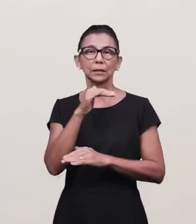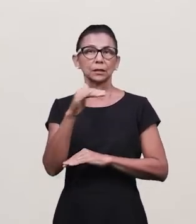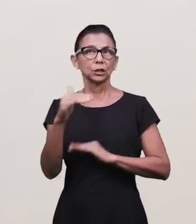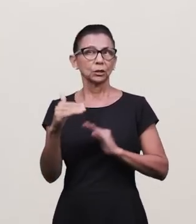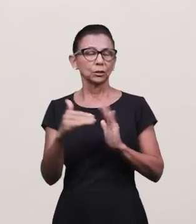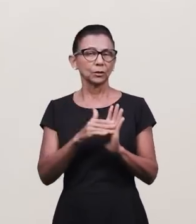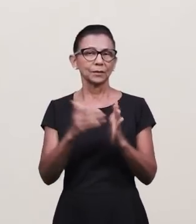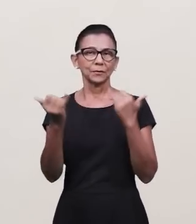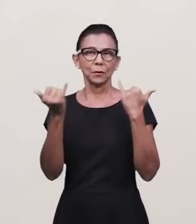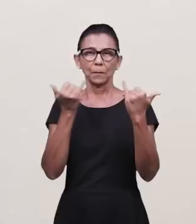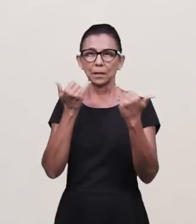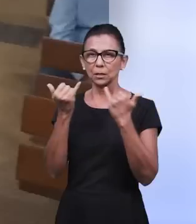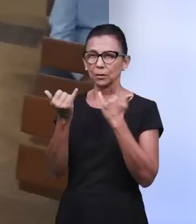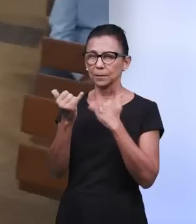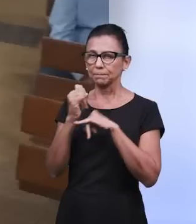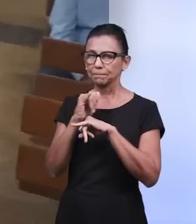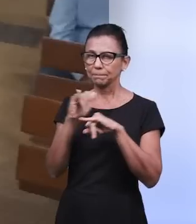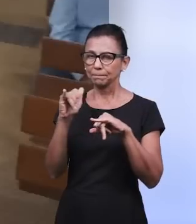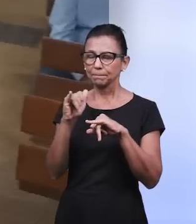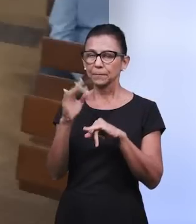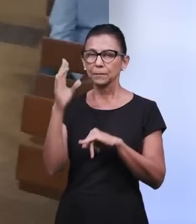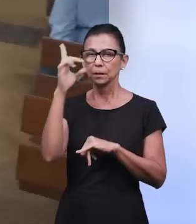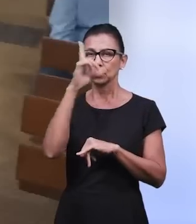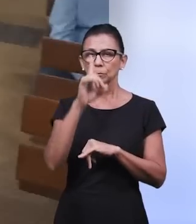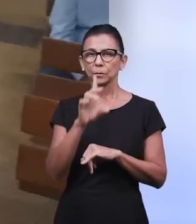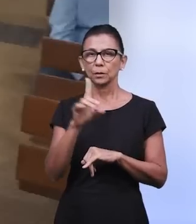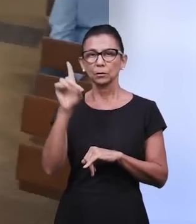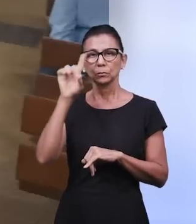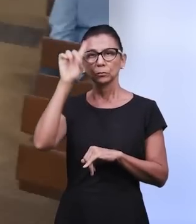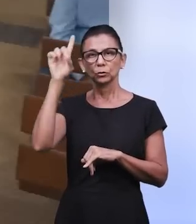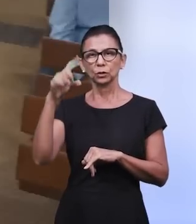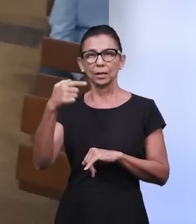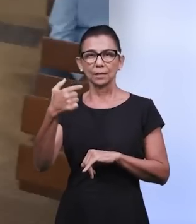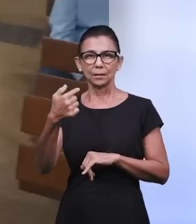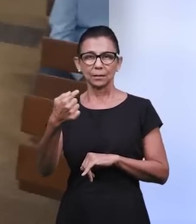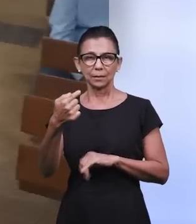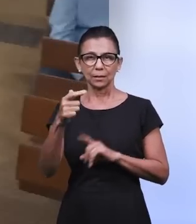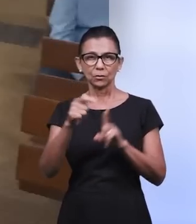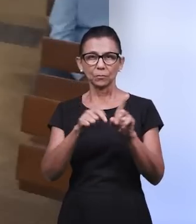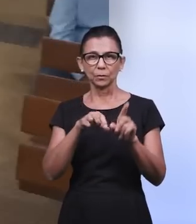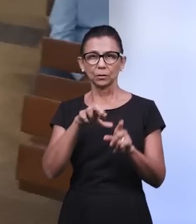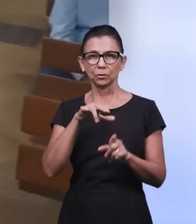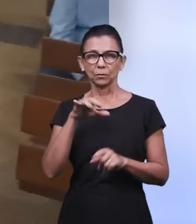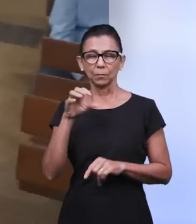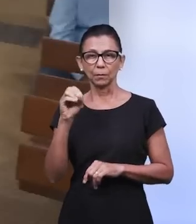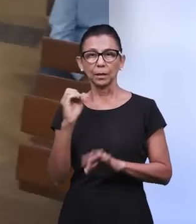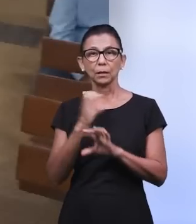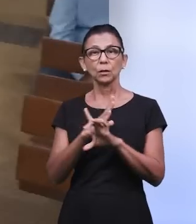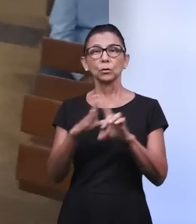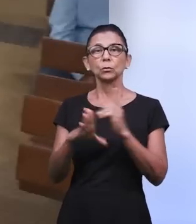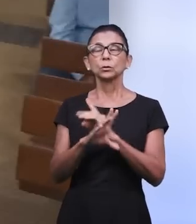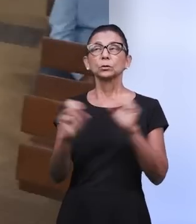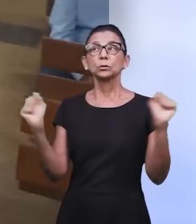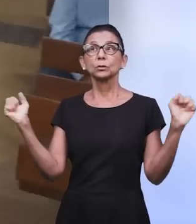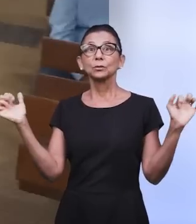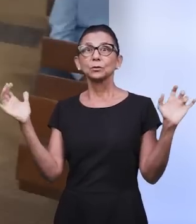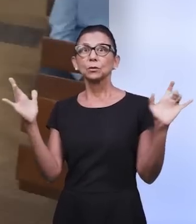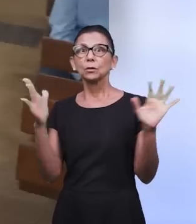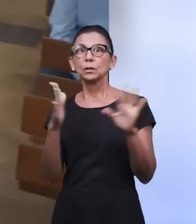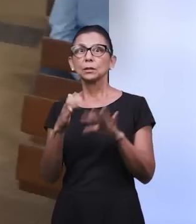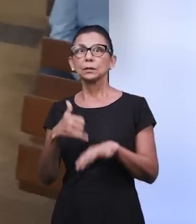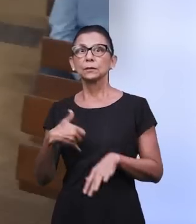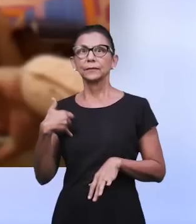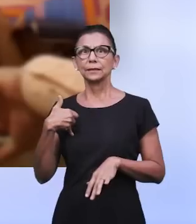de tudo. Confira! Neste último domingo, dia 7, tivemos um culto especial de glorificação ao Senhor pelo aniversário